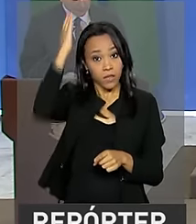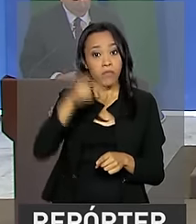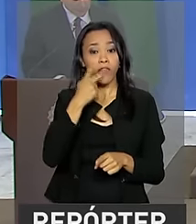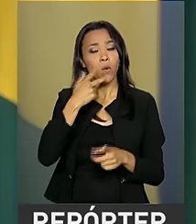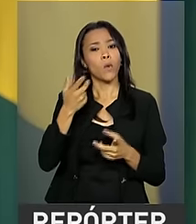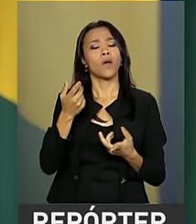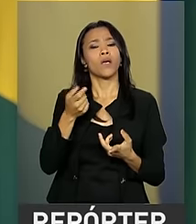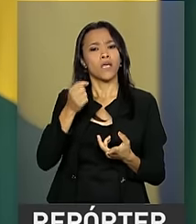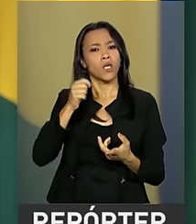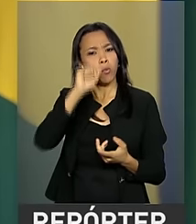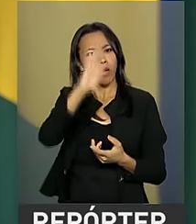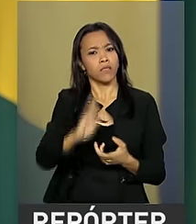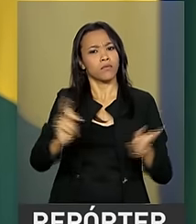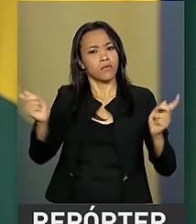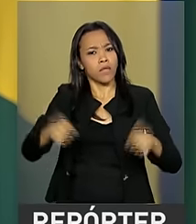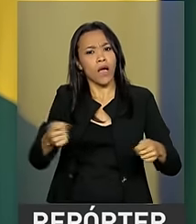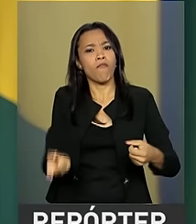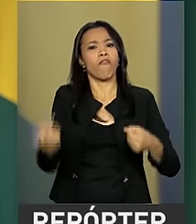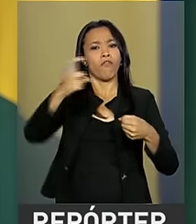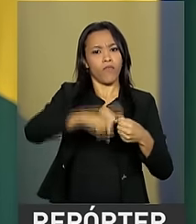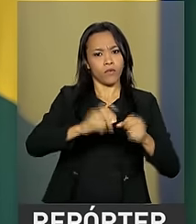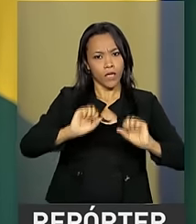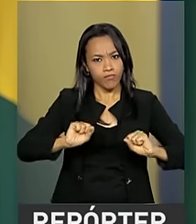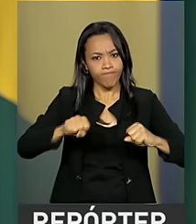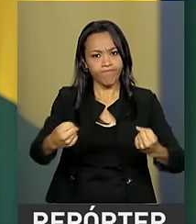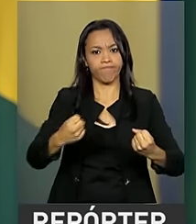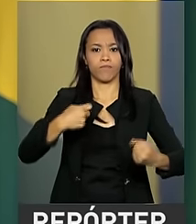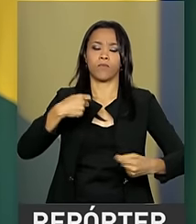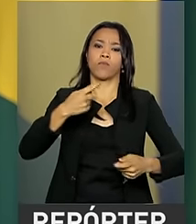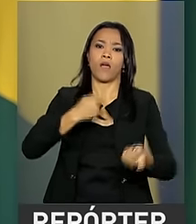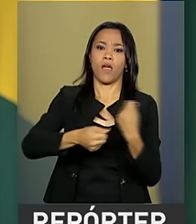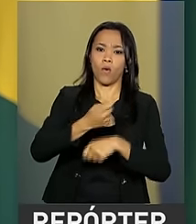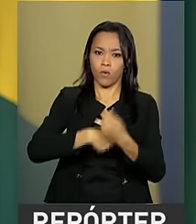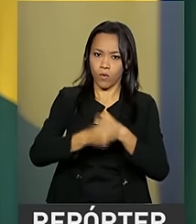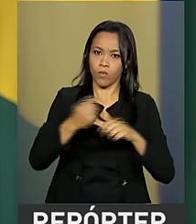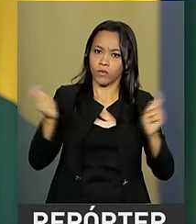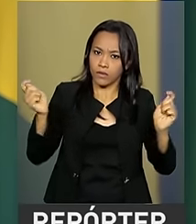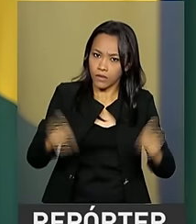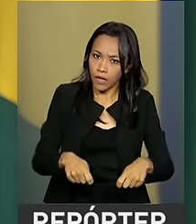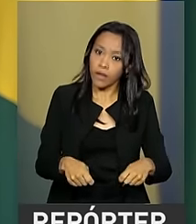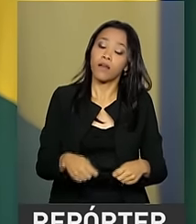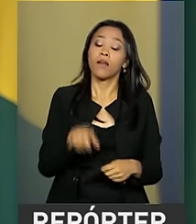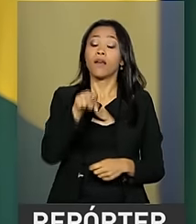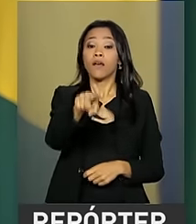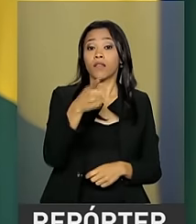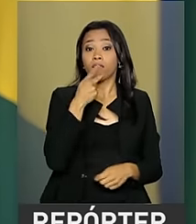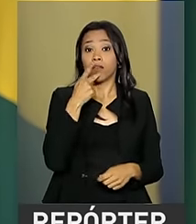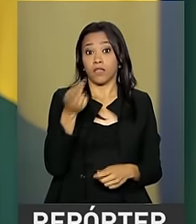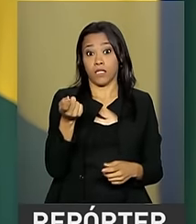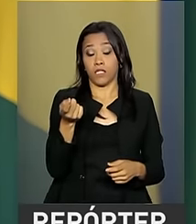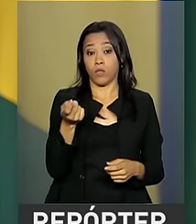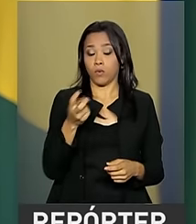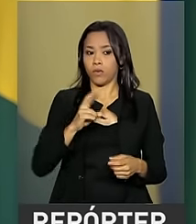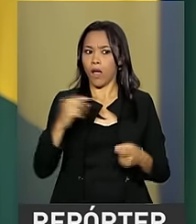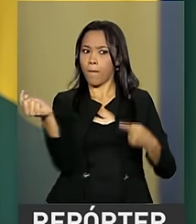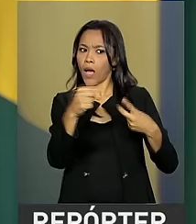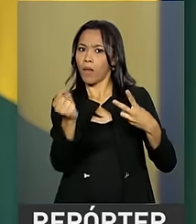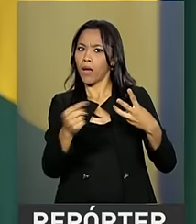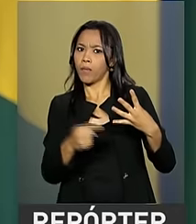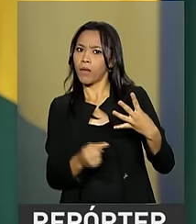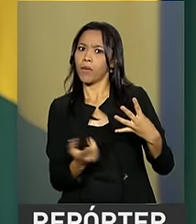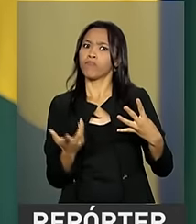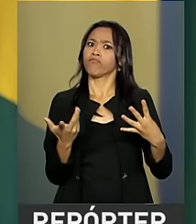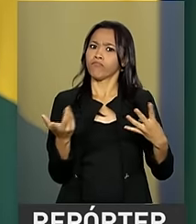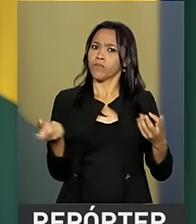para retomar o crescimento econômico neste ano. Há sinais, portanto, de que o crescimento econômico pode voltar